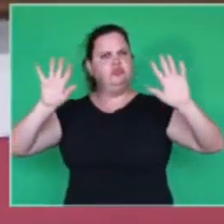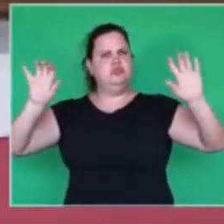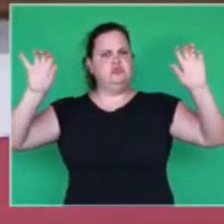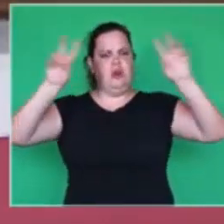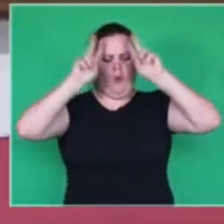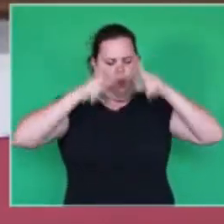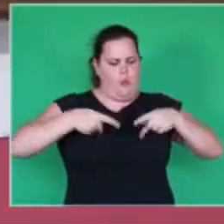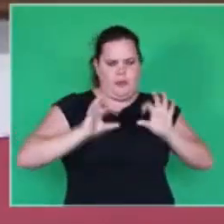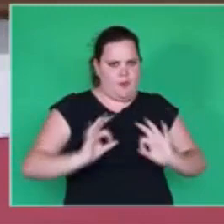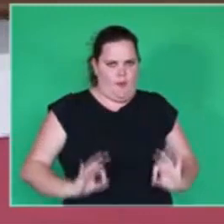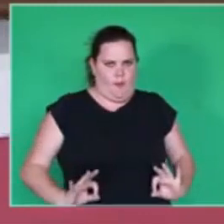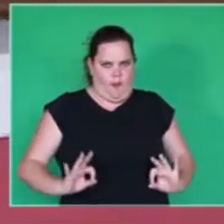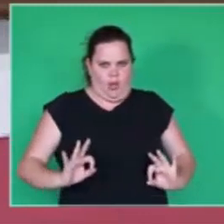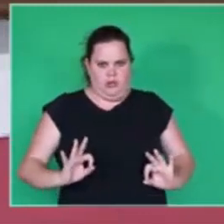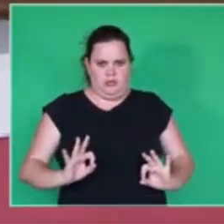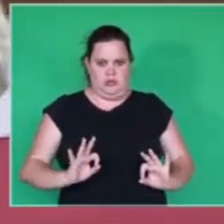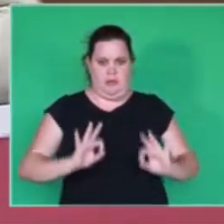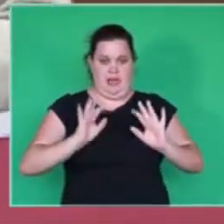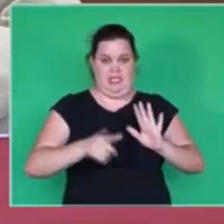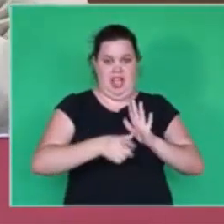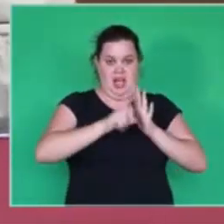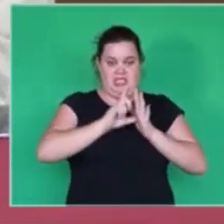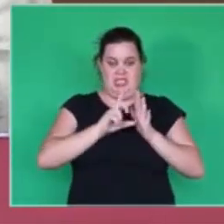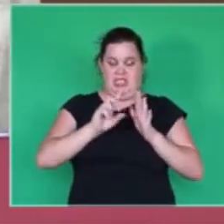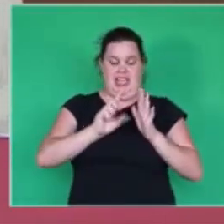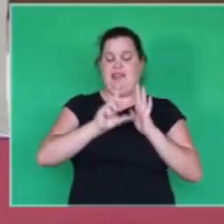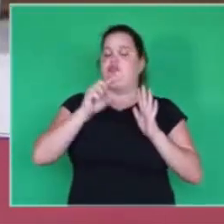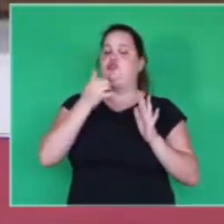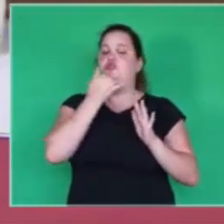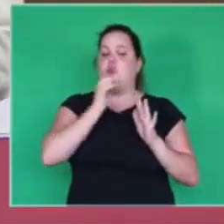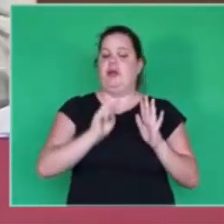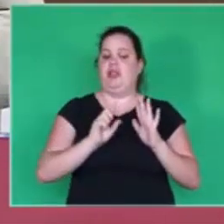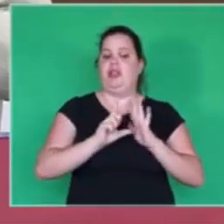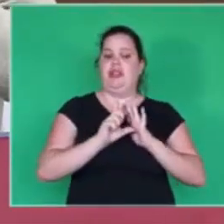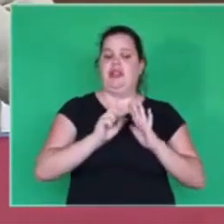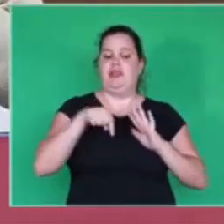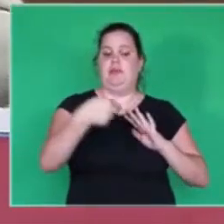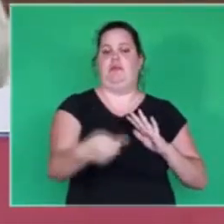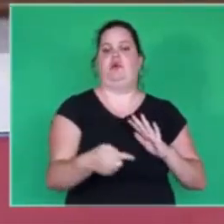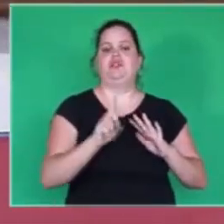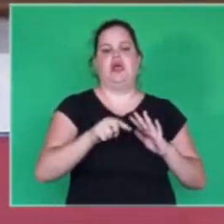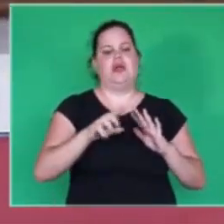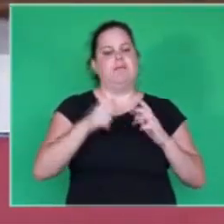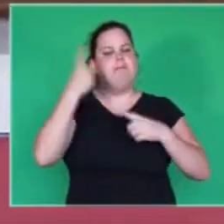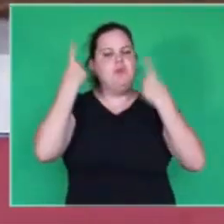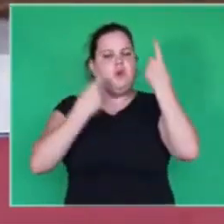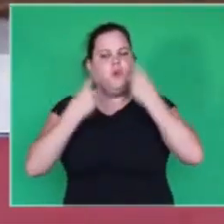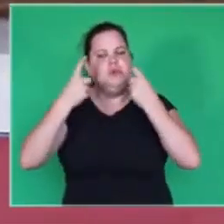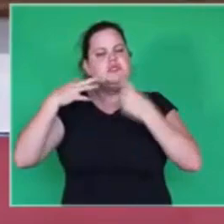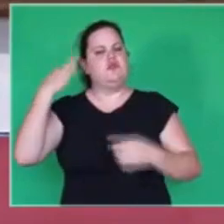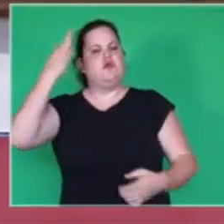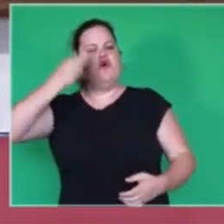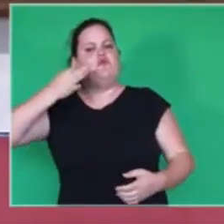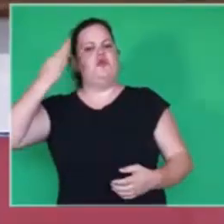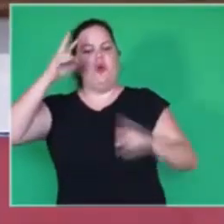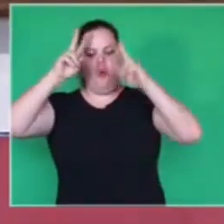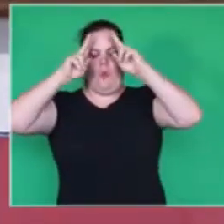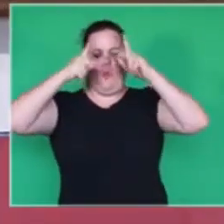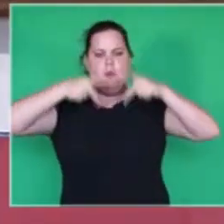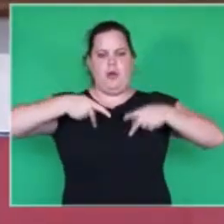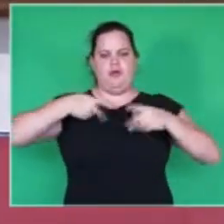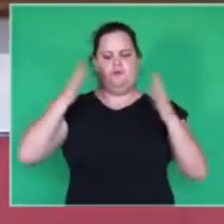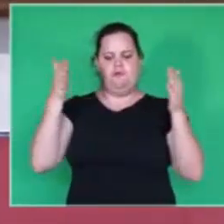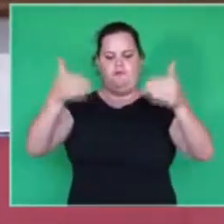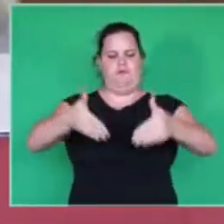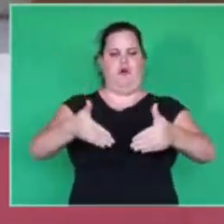Agora era o antropológico, era a preocupação dos filósofos em colocar o homem como centro de todas as